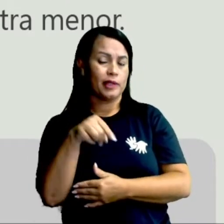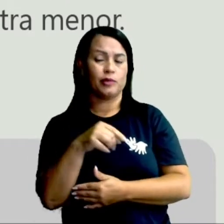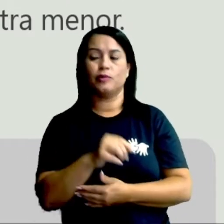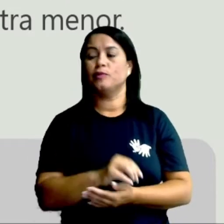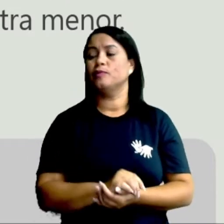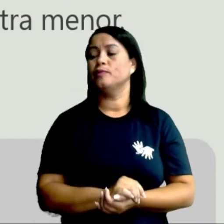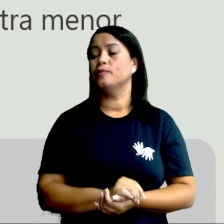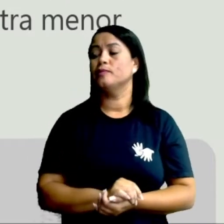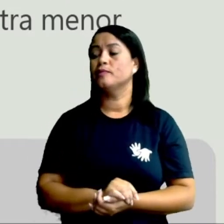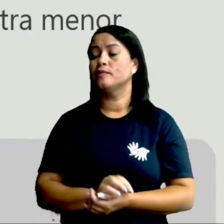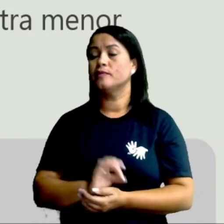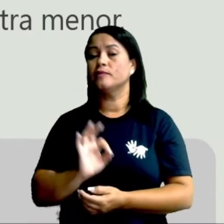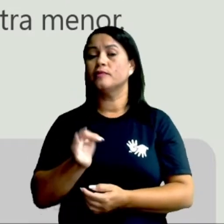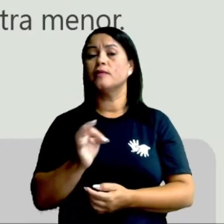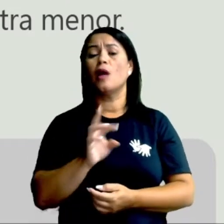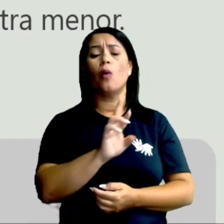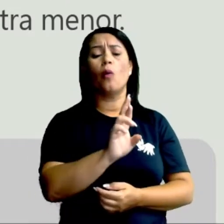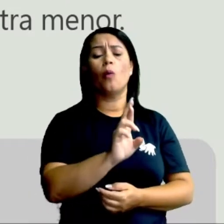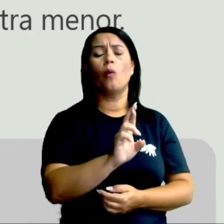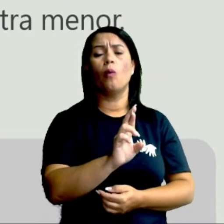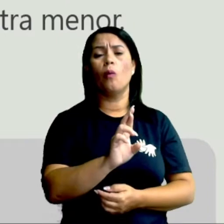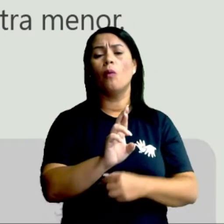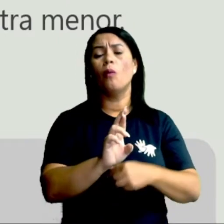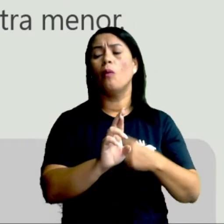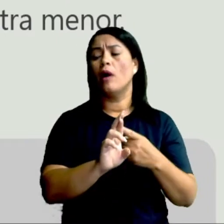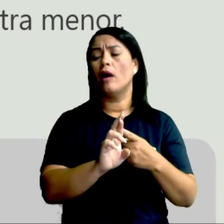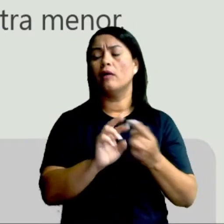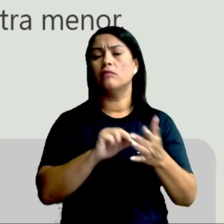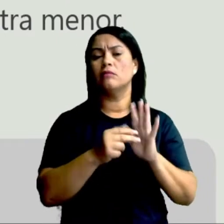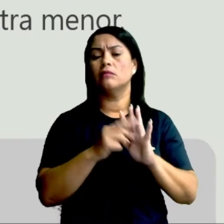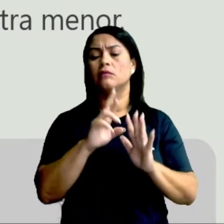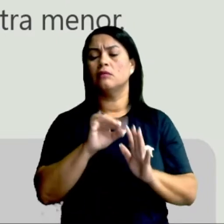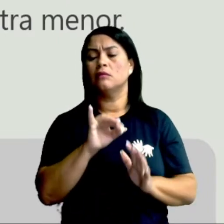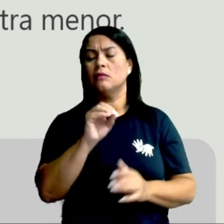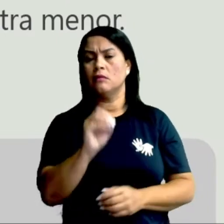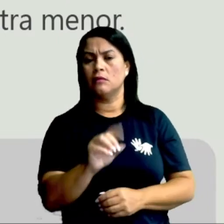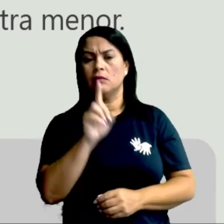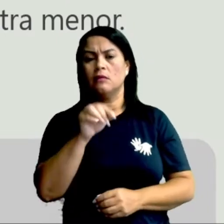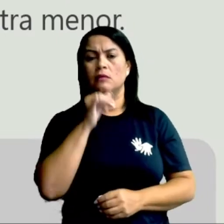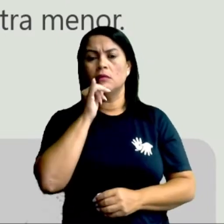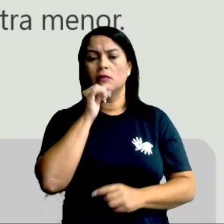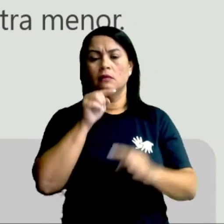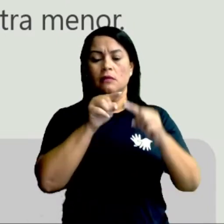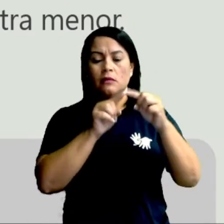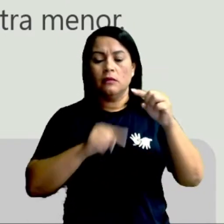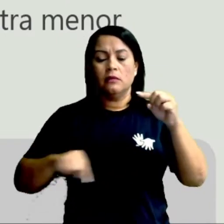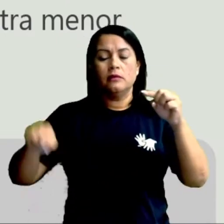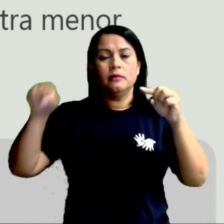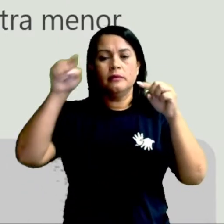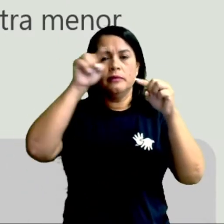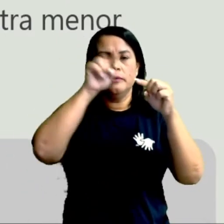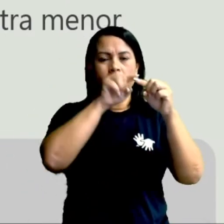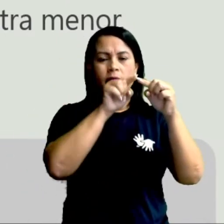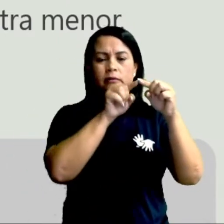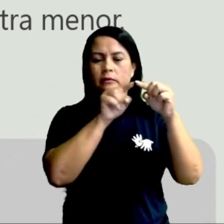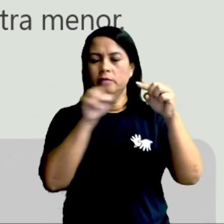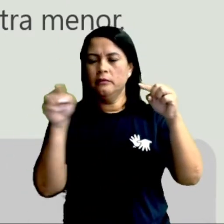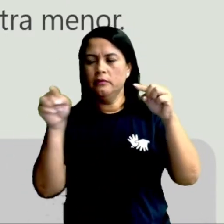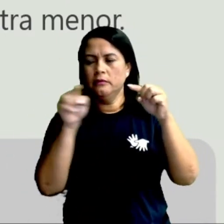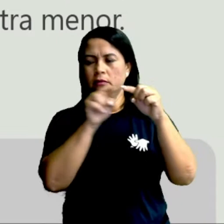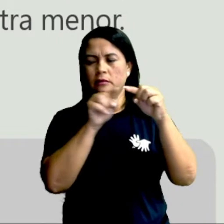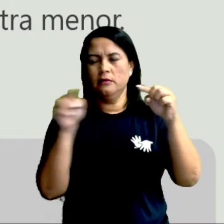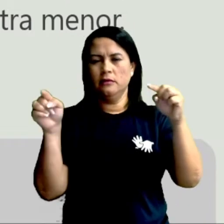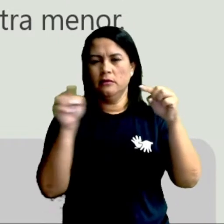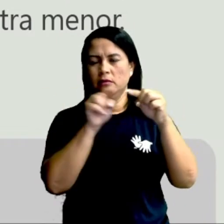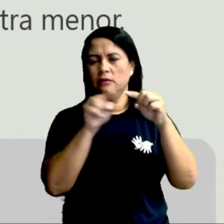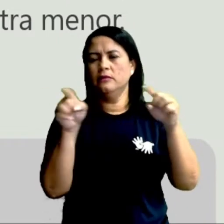de π, tá certo? O raio é uma distância entre o centro e a extremidade, como eu tinha mostrado para vocês anteriormente. E